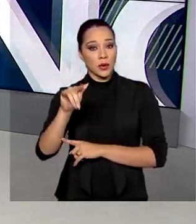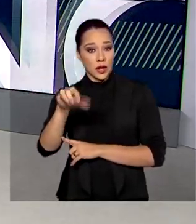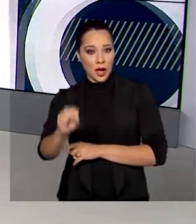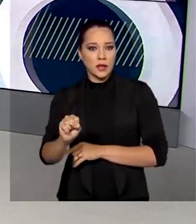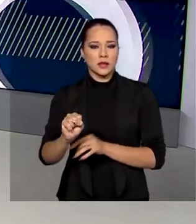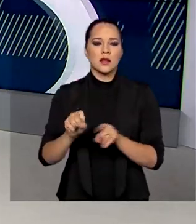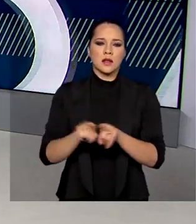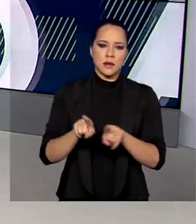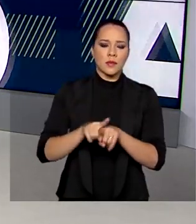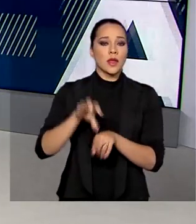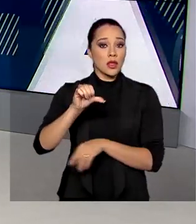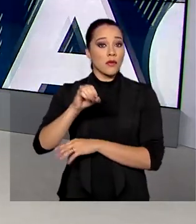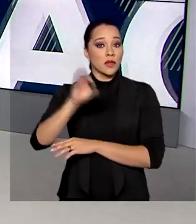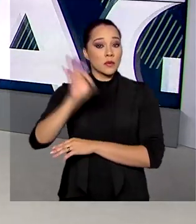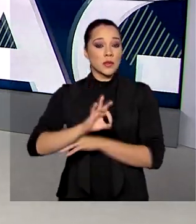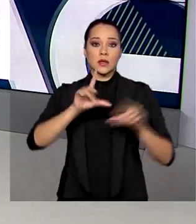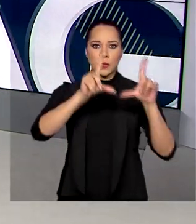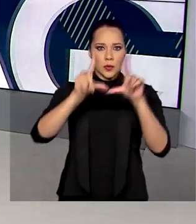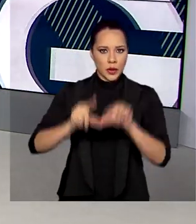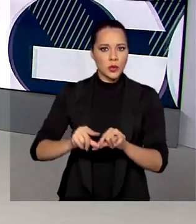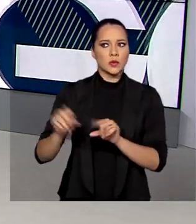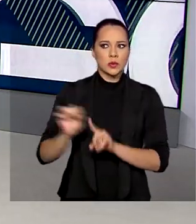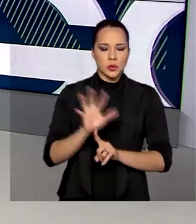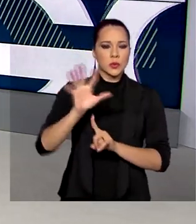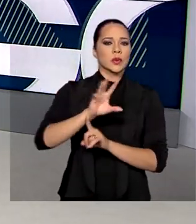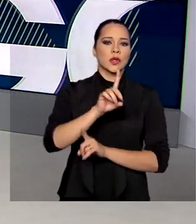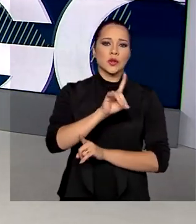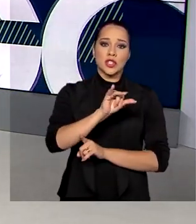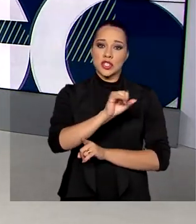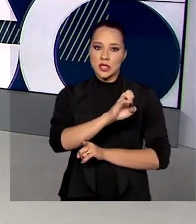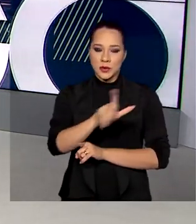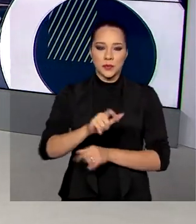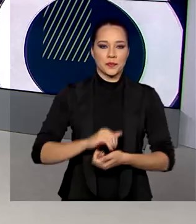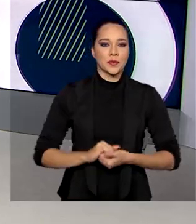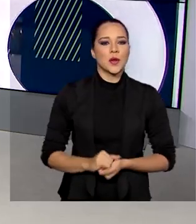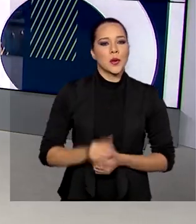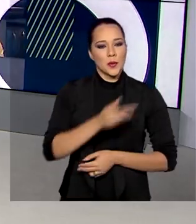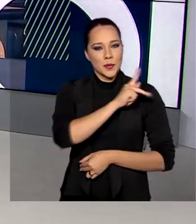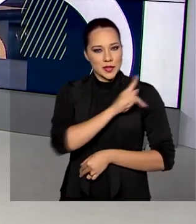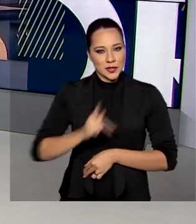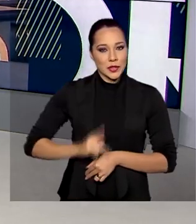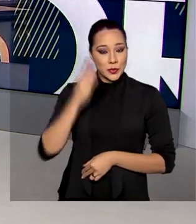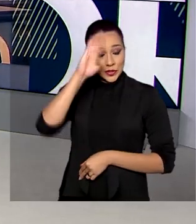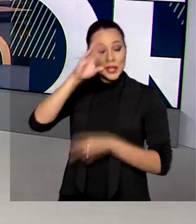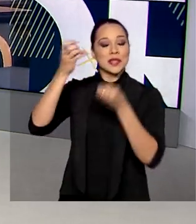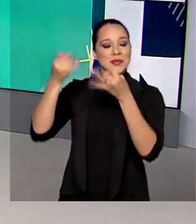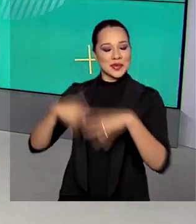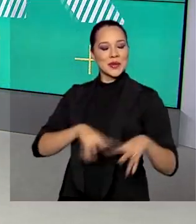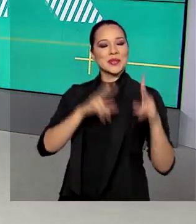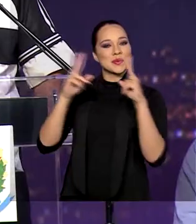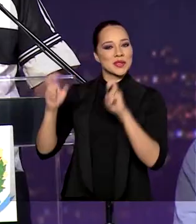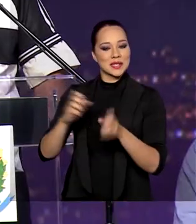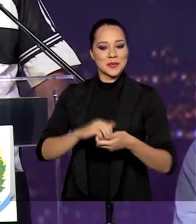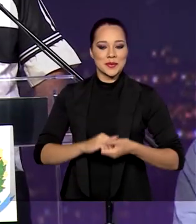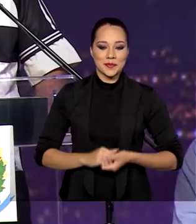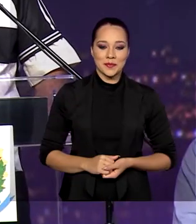90% menos poluente que o diesel. O presidente Jair Bolsonaro esteve no evento e falou sobre o assunto.